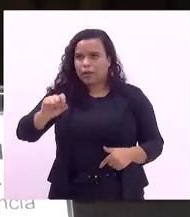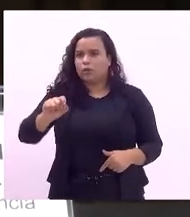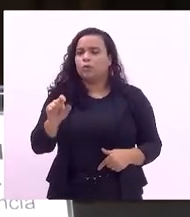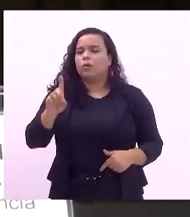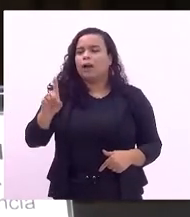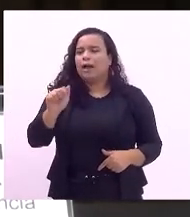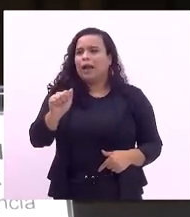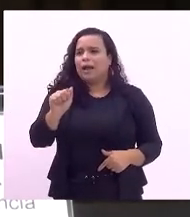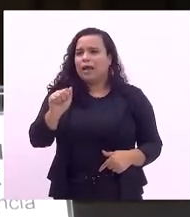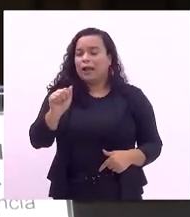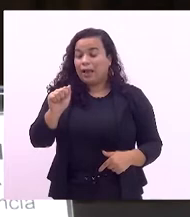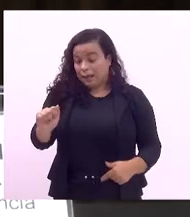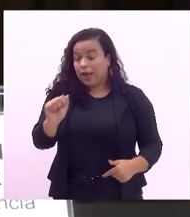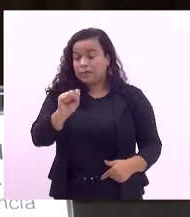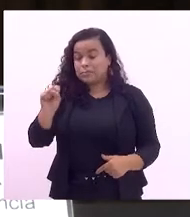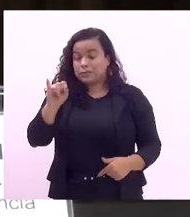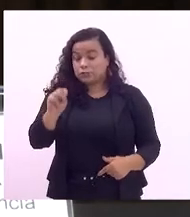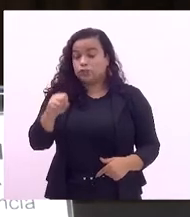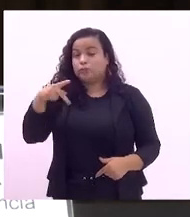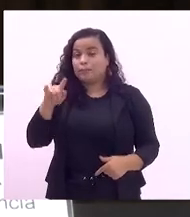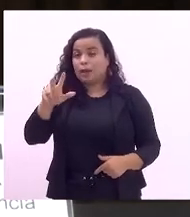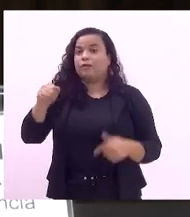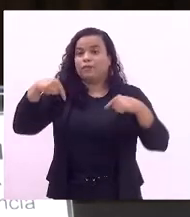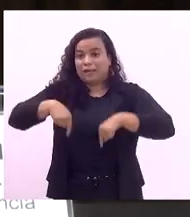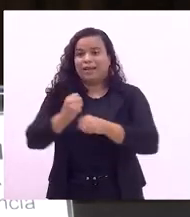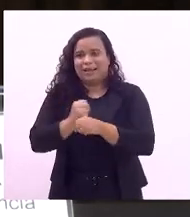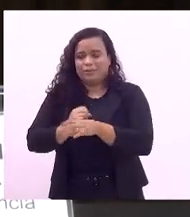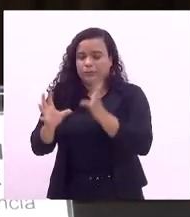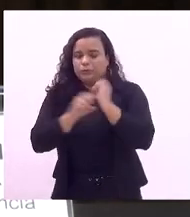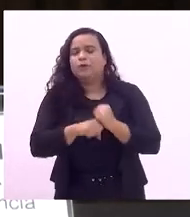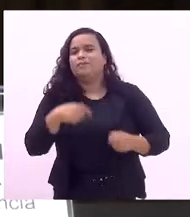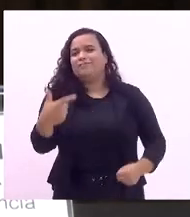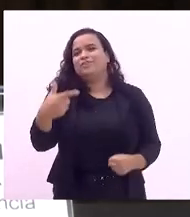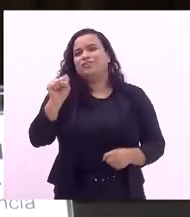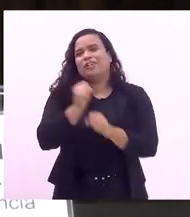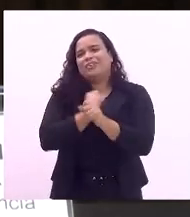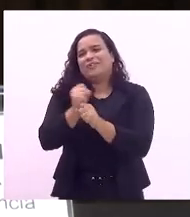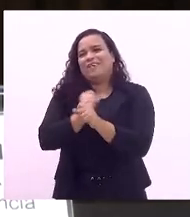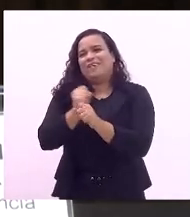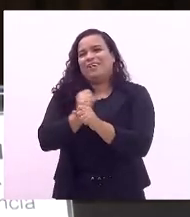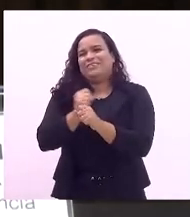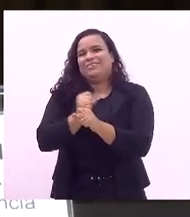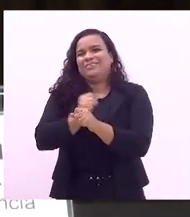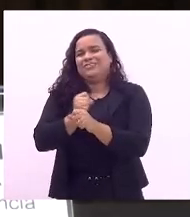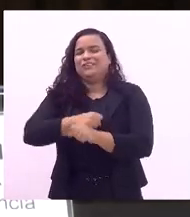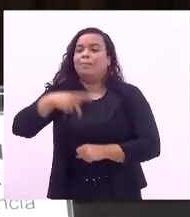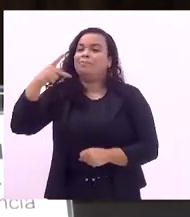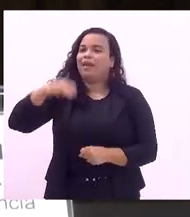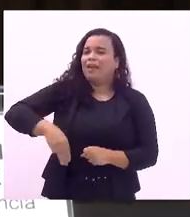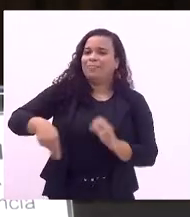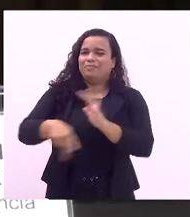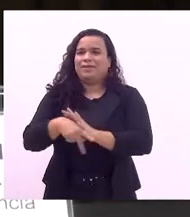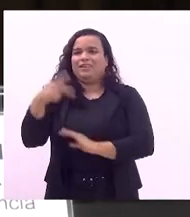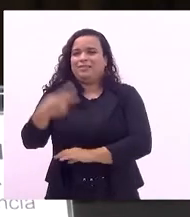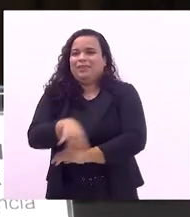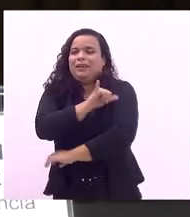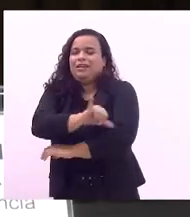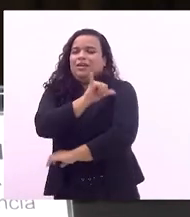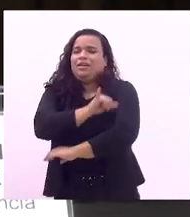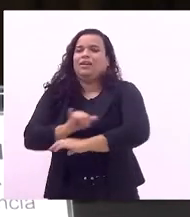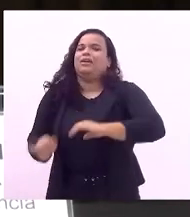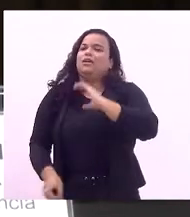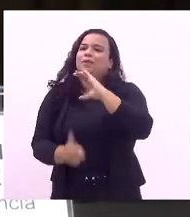estamos esse ano completando 28 anos a mania da Polícia Militar do Estado do Rio de Janeiro o nosso